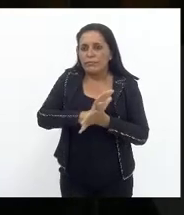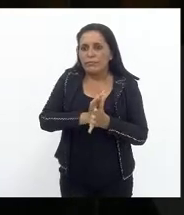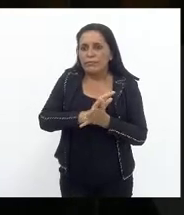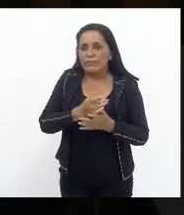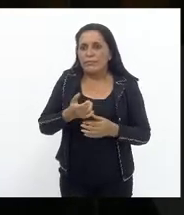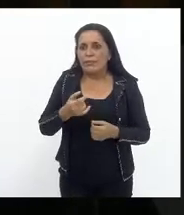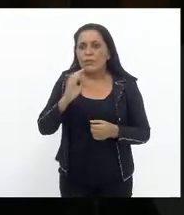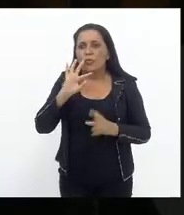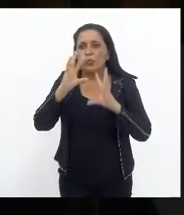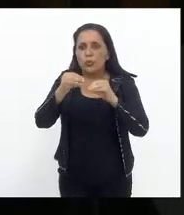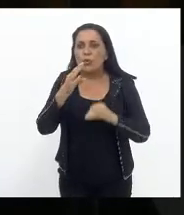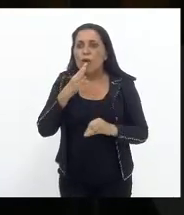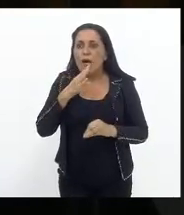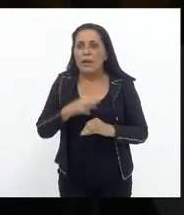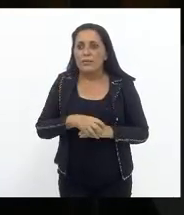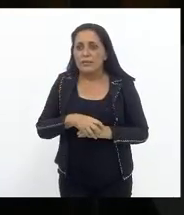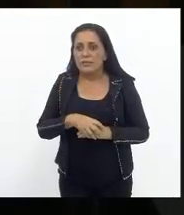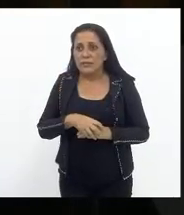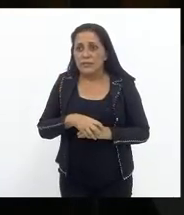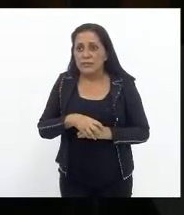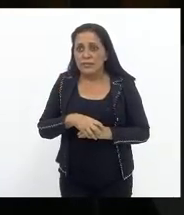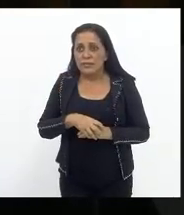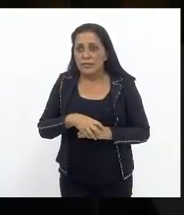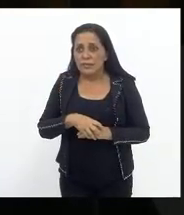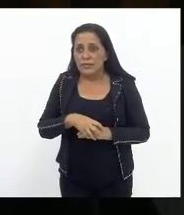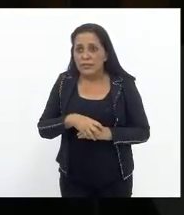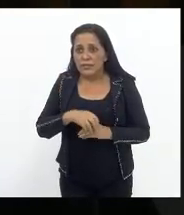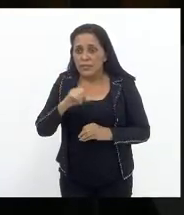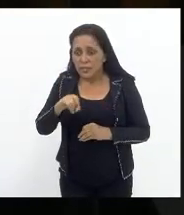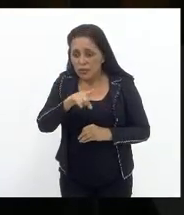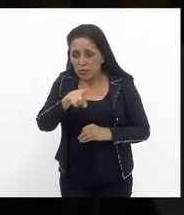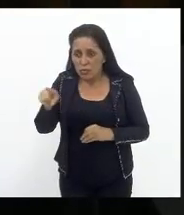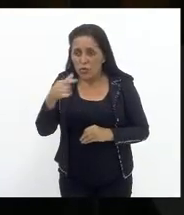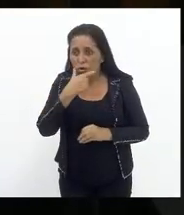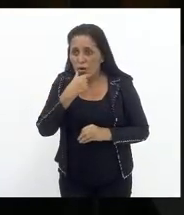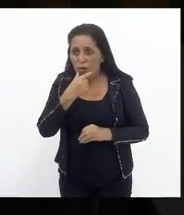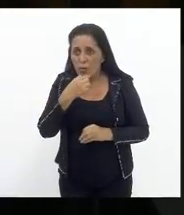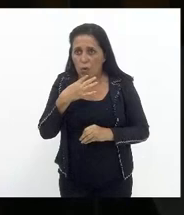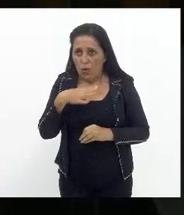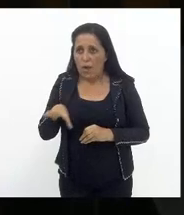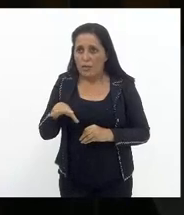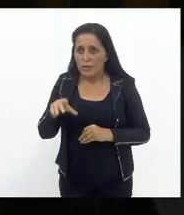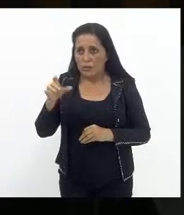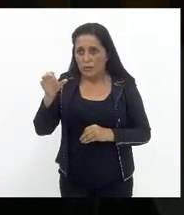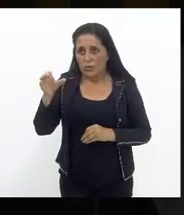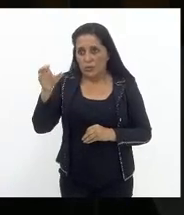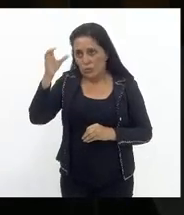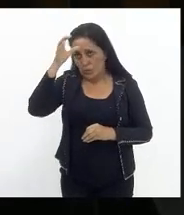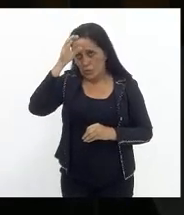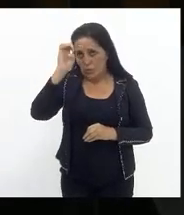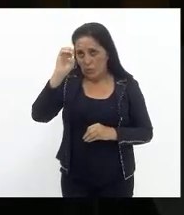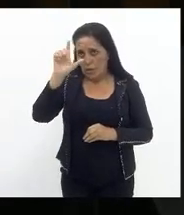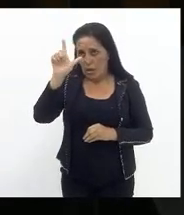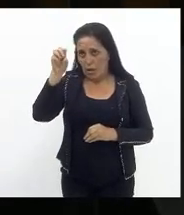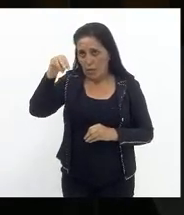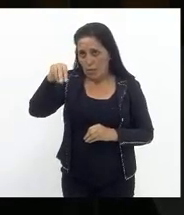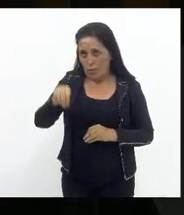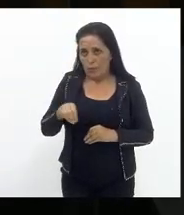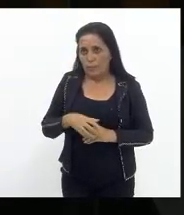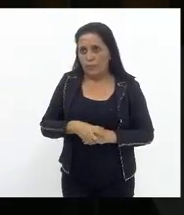todo mundo conhece. Mas, governador, se o senhor não conhece o subtenente Tio Elmo, o subtenente